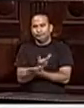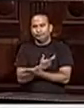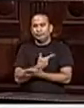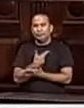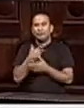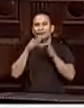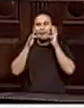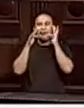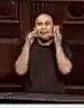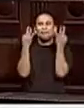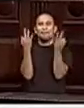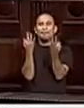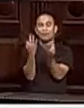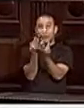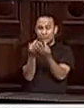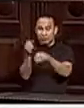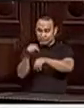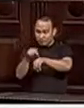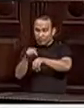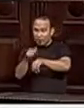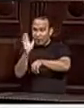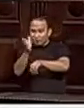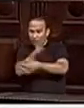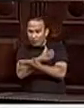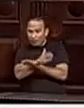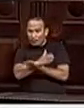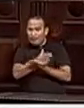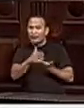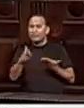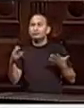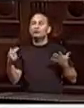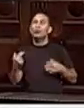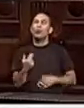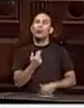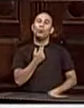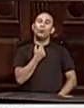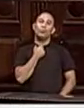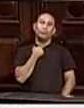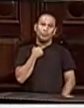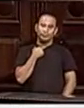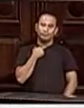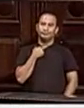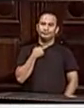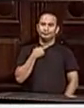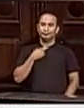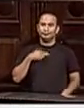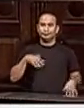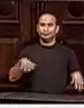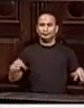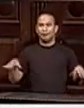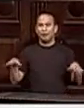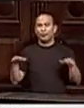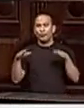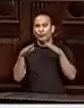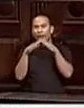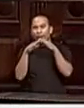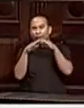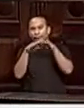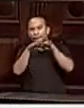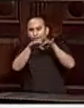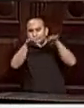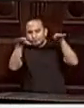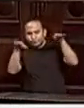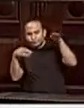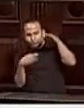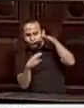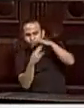de famílias que nesta hora já começa a ficar ocupando as marquises, debaixo das marquises, porque